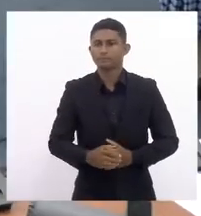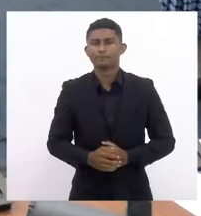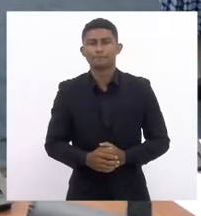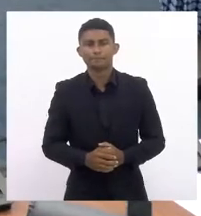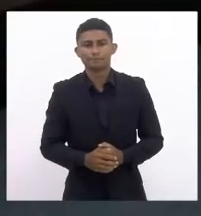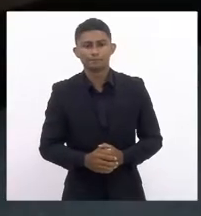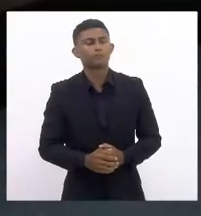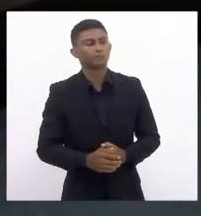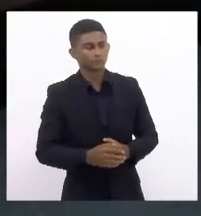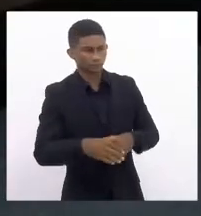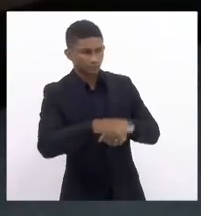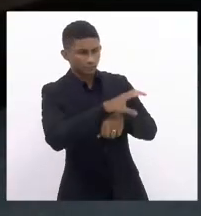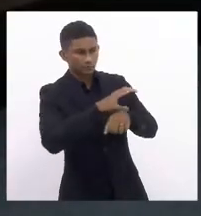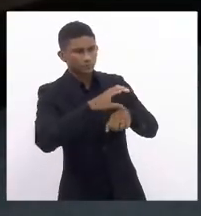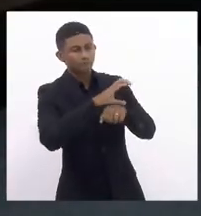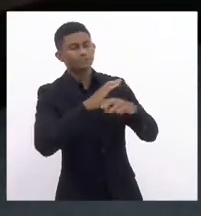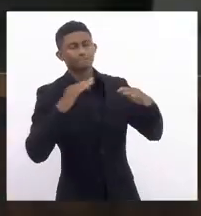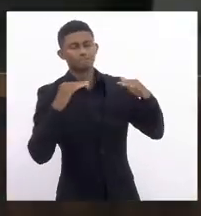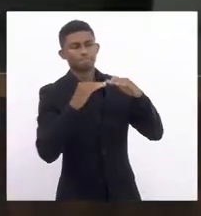Parecer pela constitucionalidade.